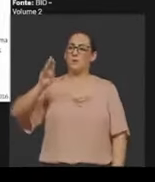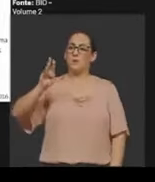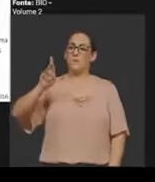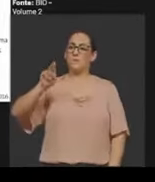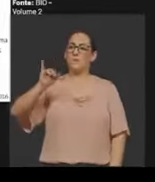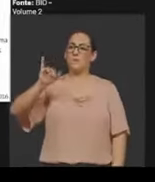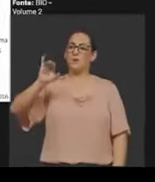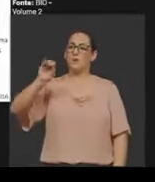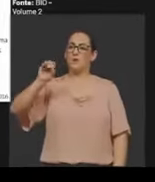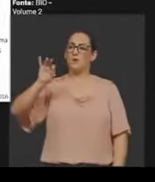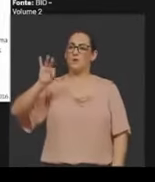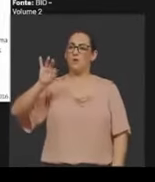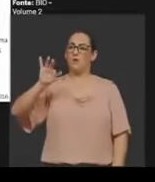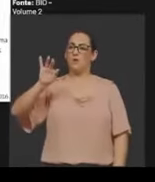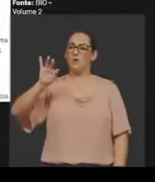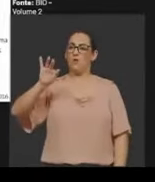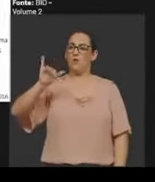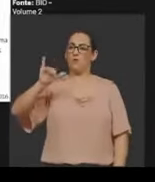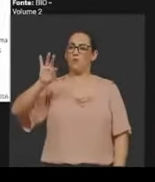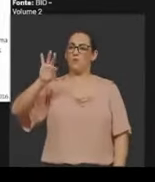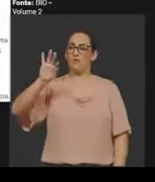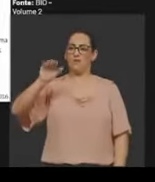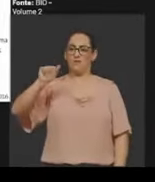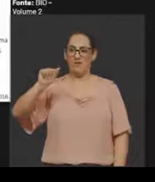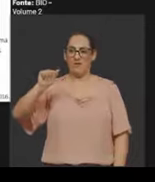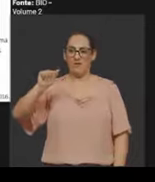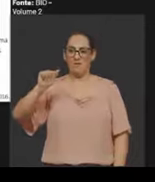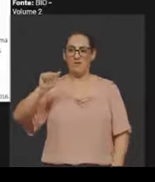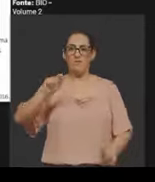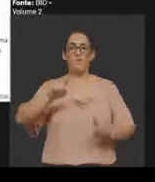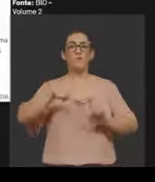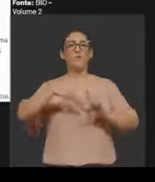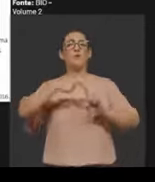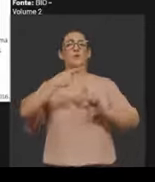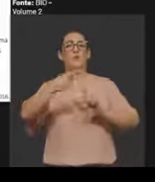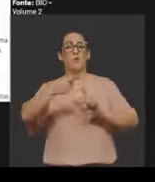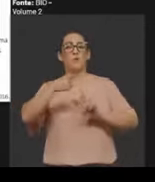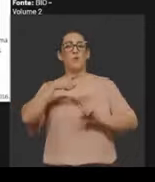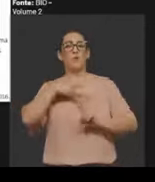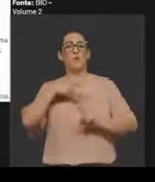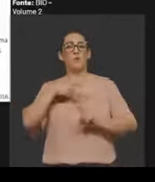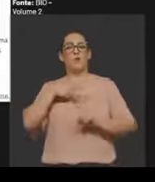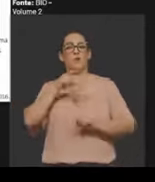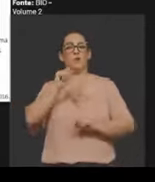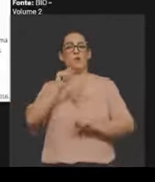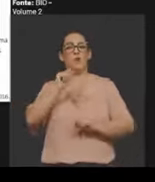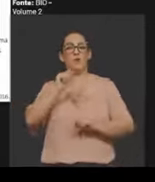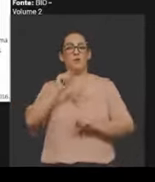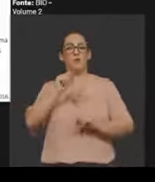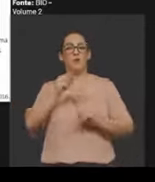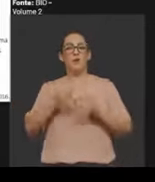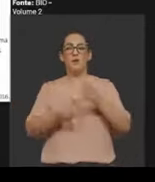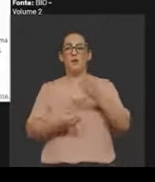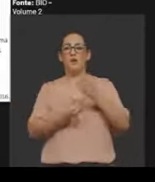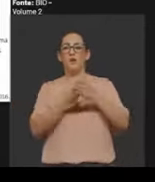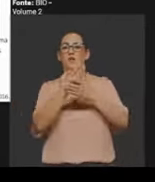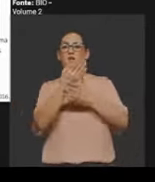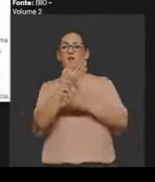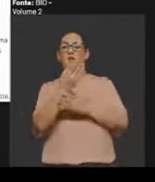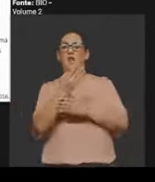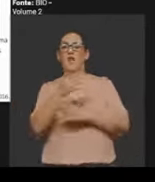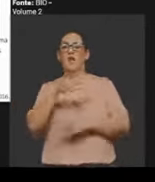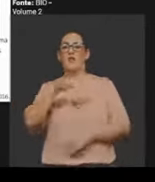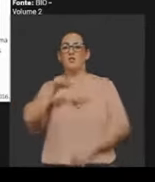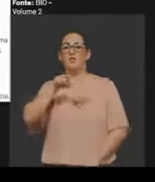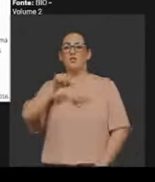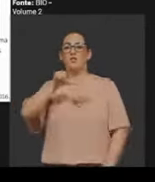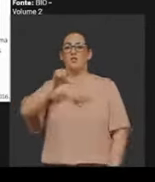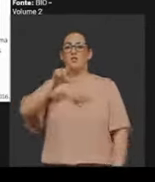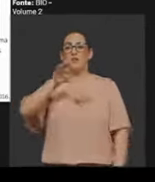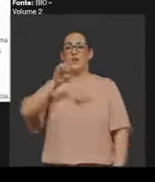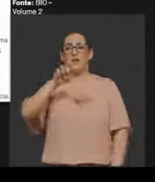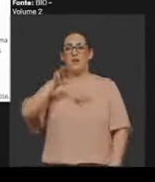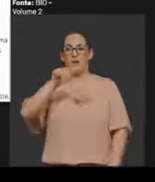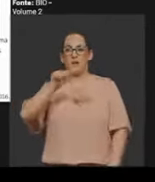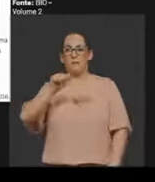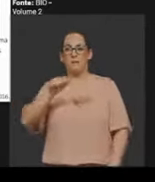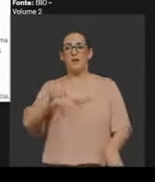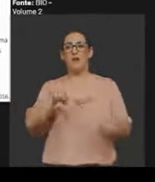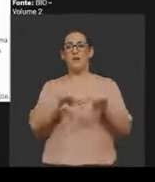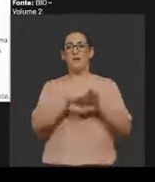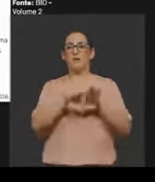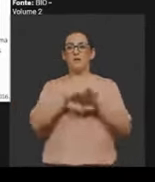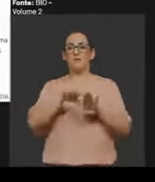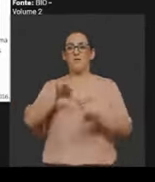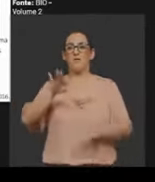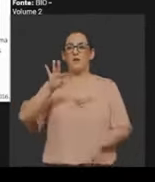ó, presença dos vasos condutores de seiva, xilema e floema, permitindo, então, que